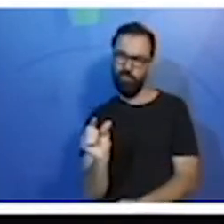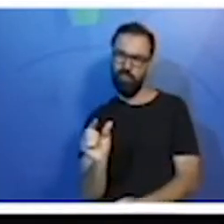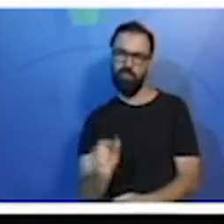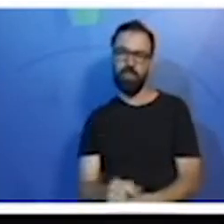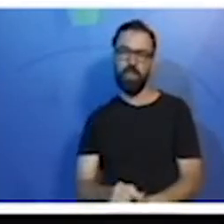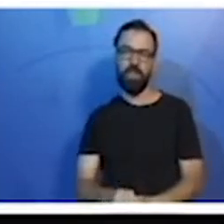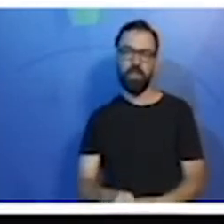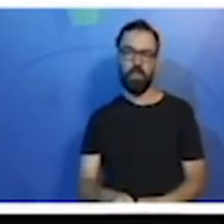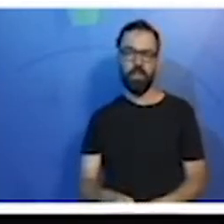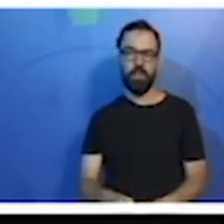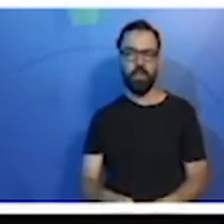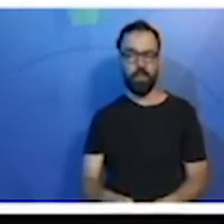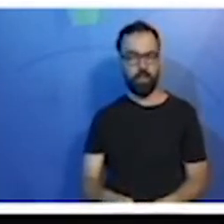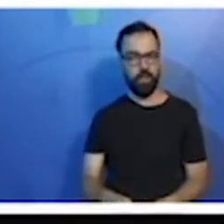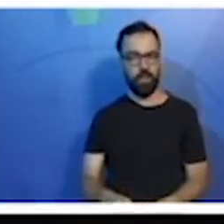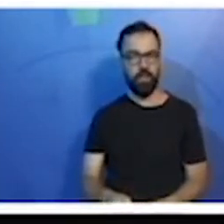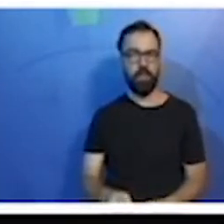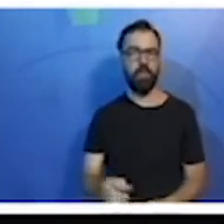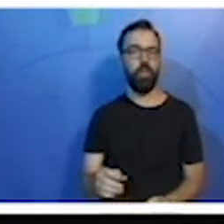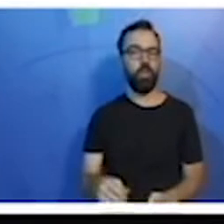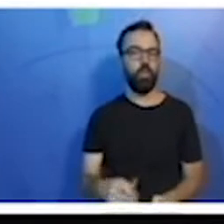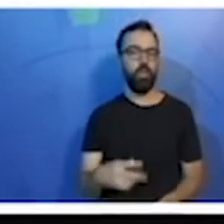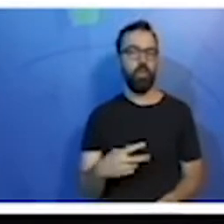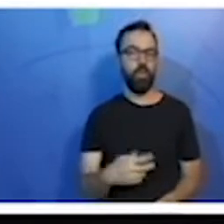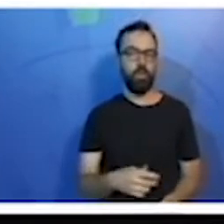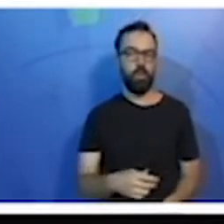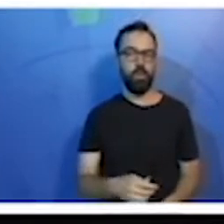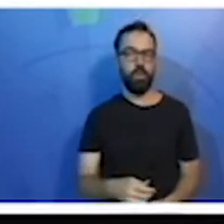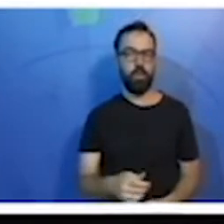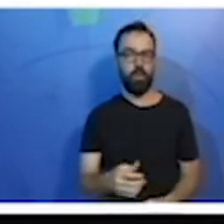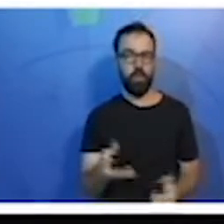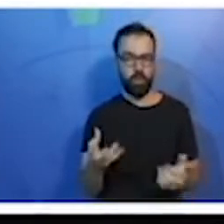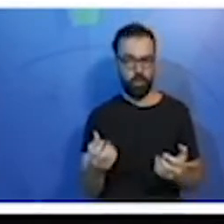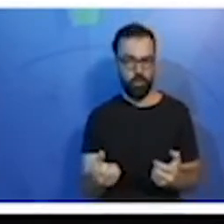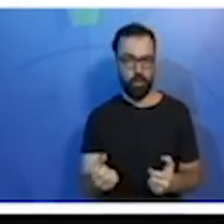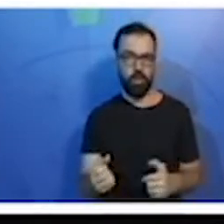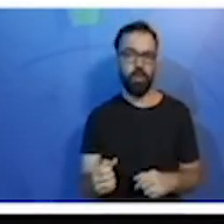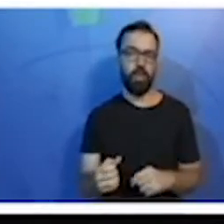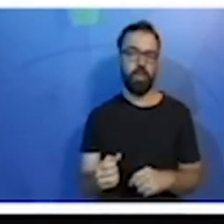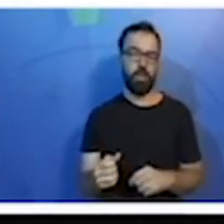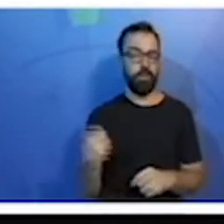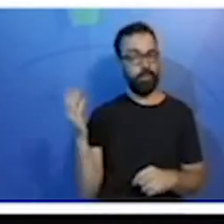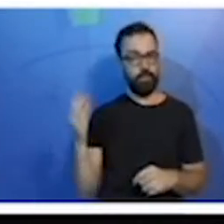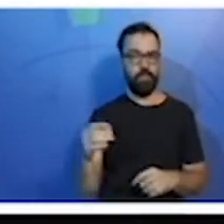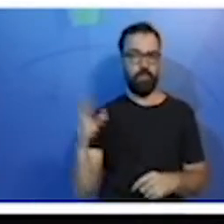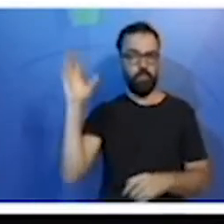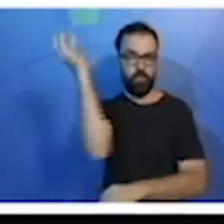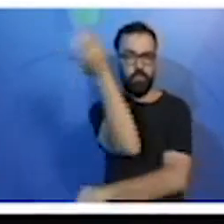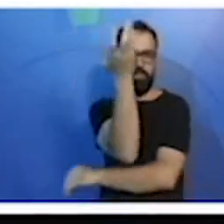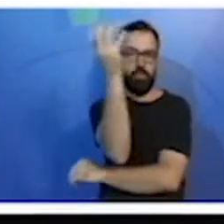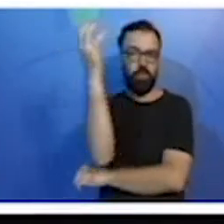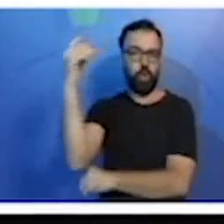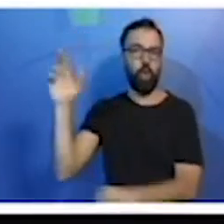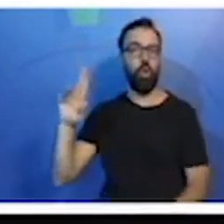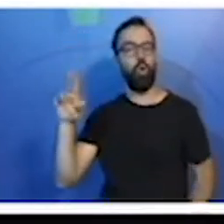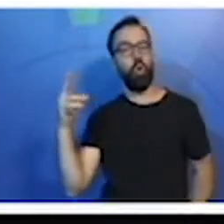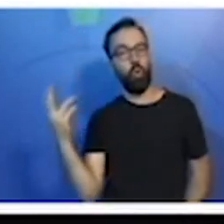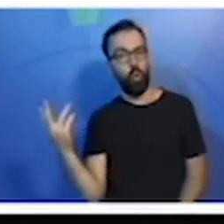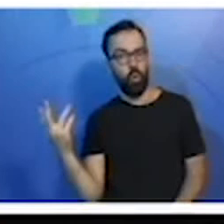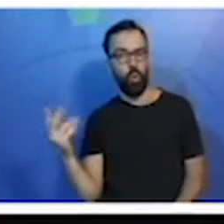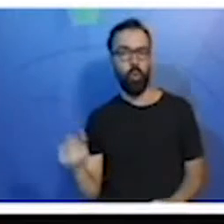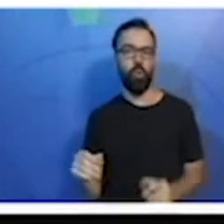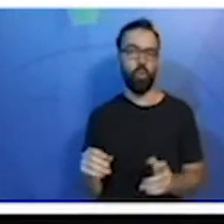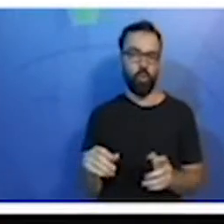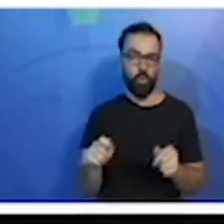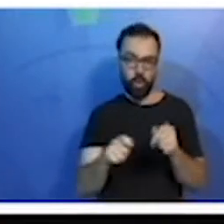bastante regular natural ou artificial Então ele pode descer Um percurso que já é criado pela natureza ou o percurso feito pelos